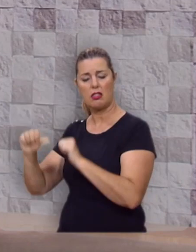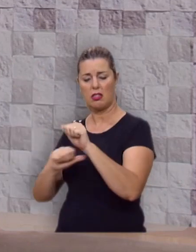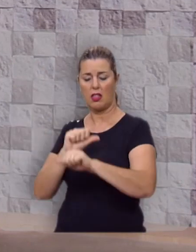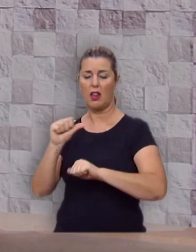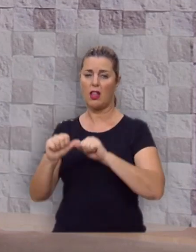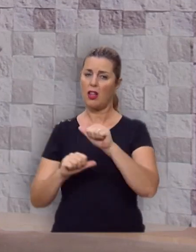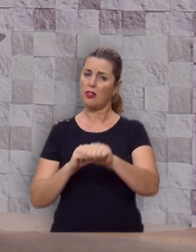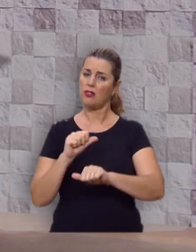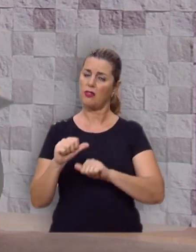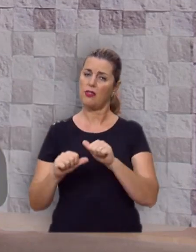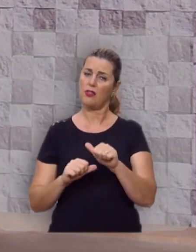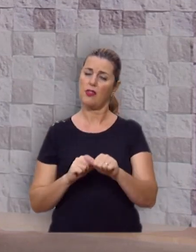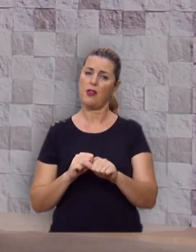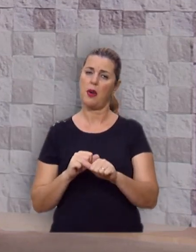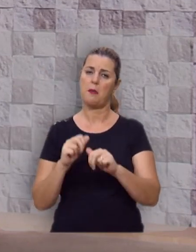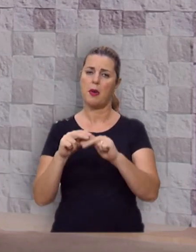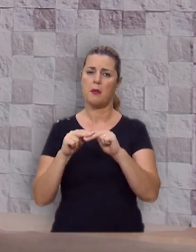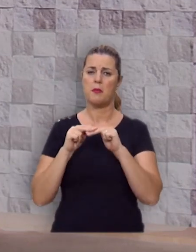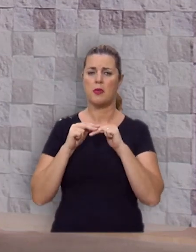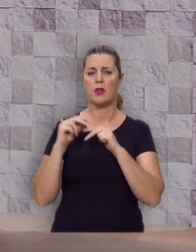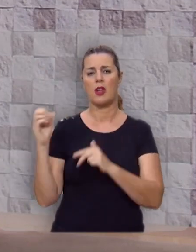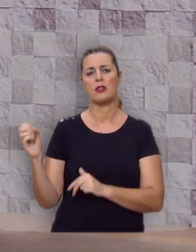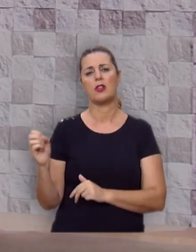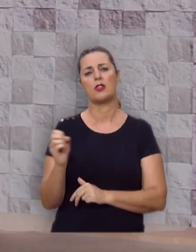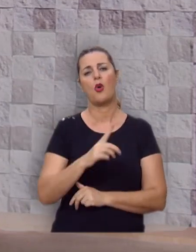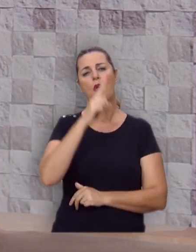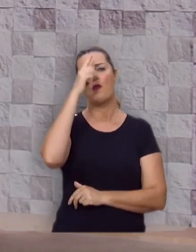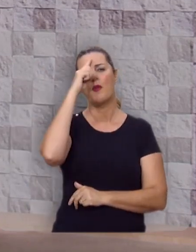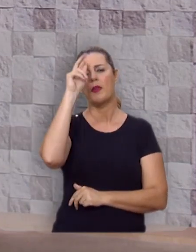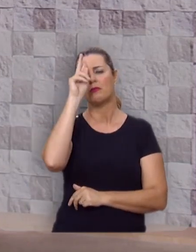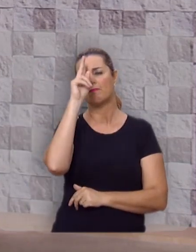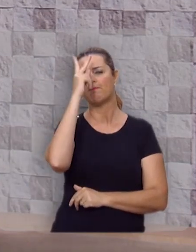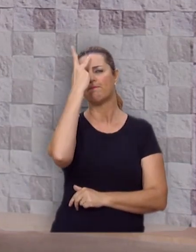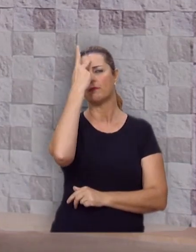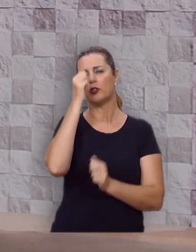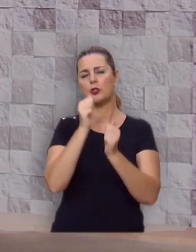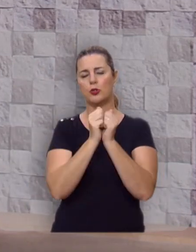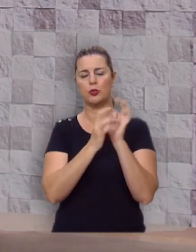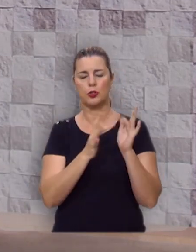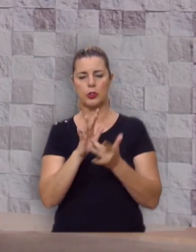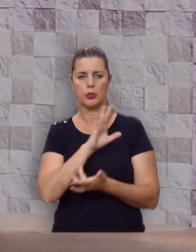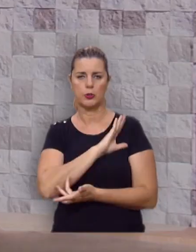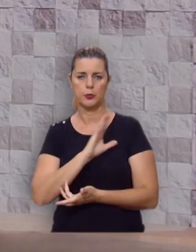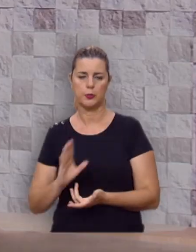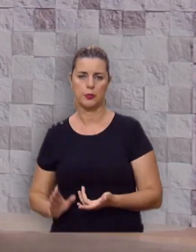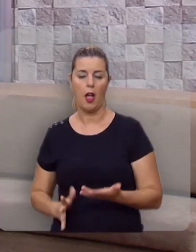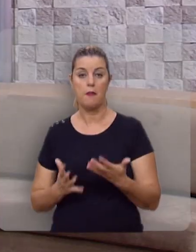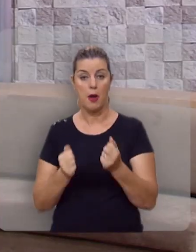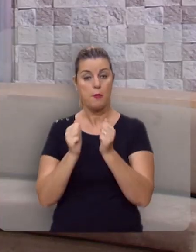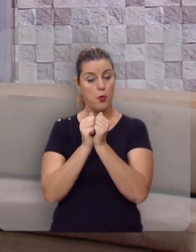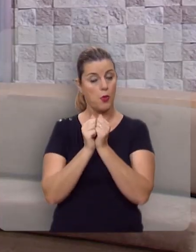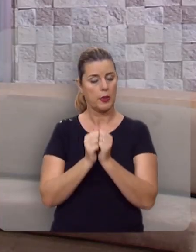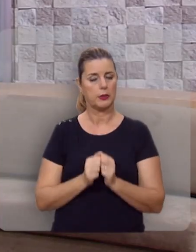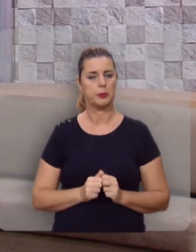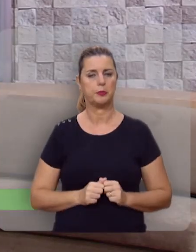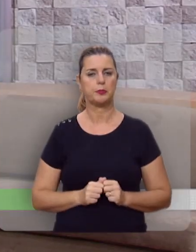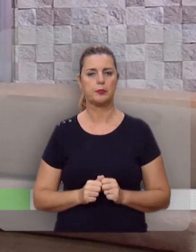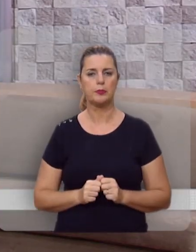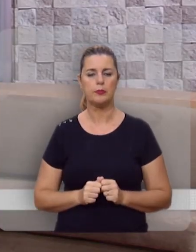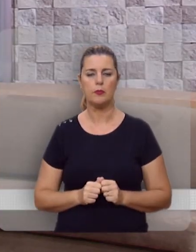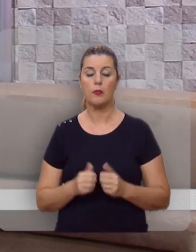se transforme, seja transformado pela renovação da sua mente em Cristo Jesus. Eu quero orar com